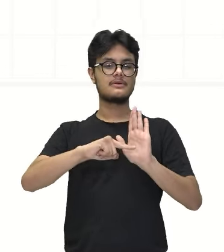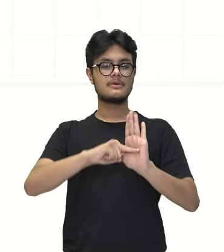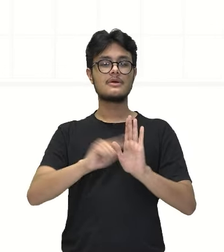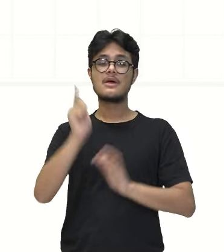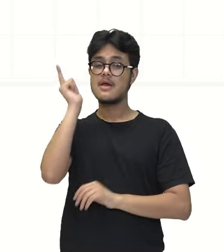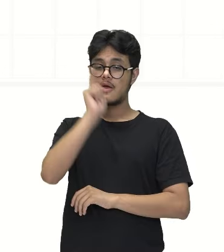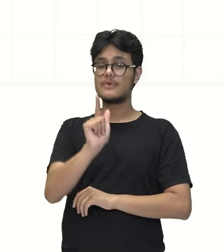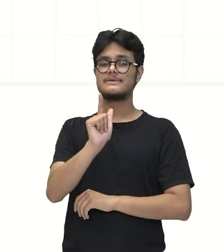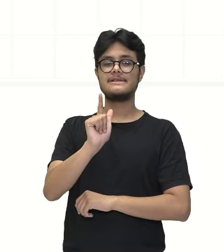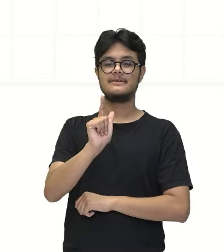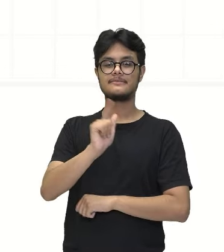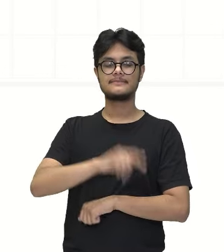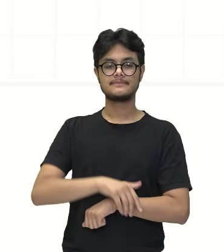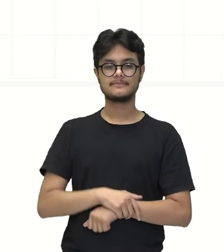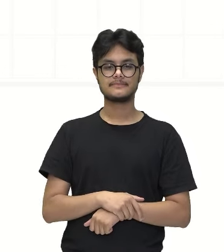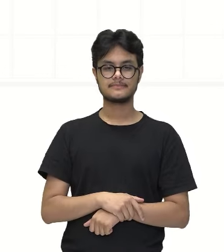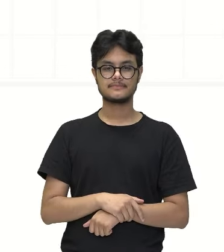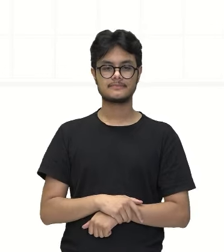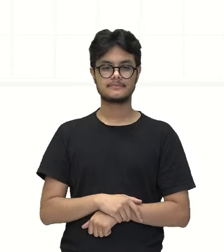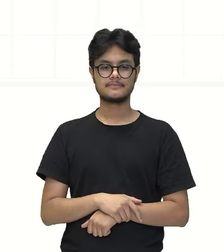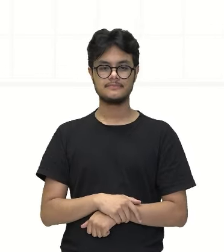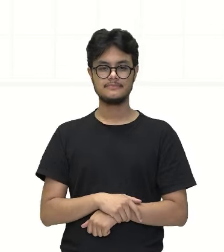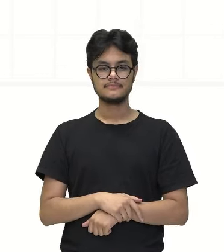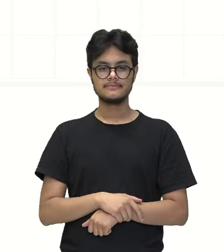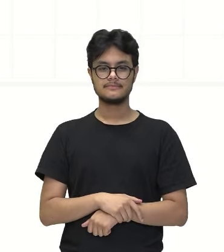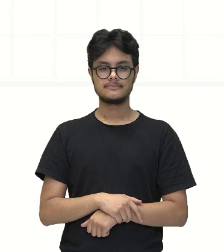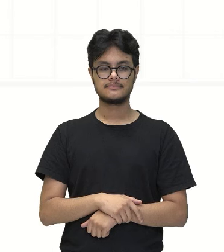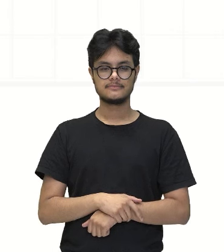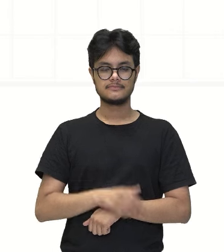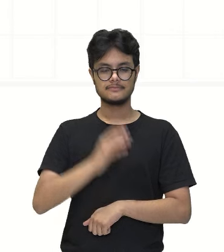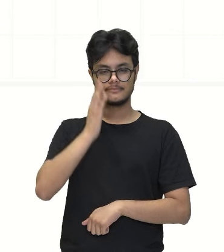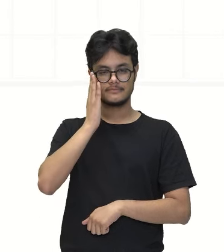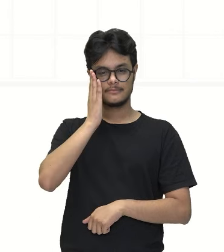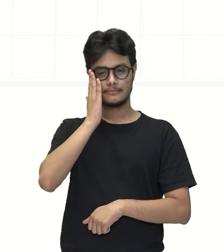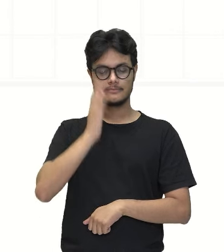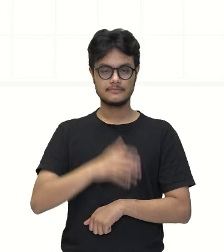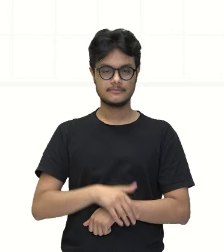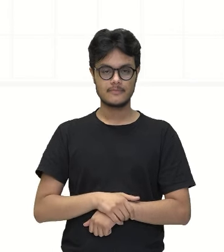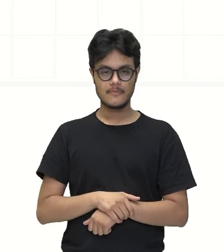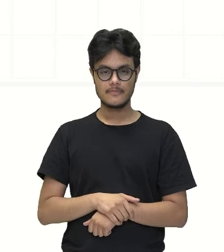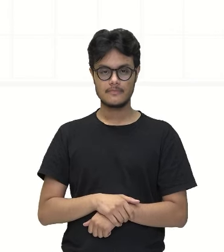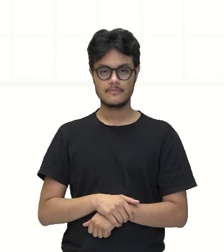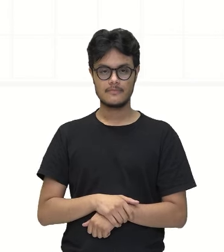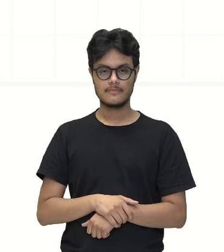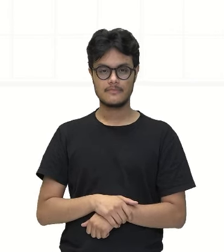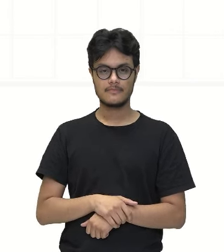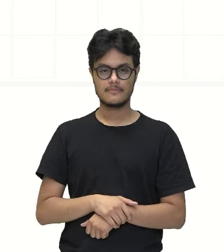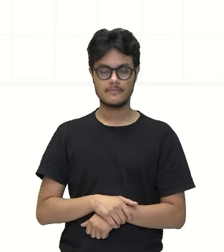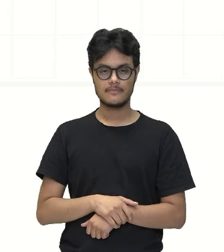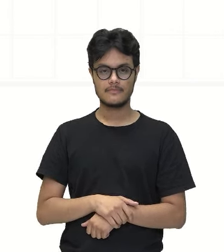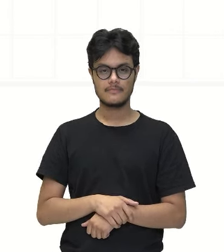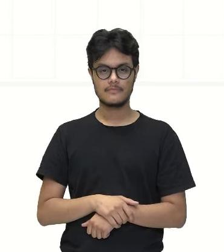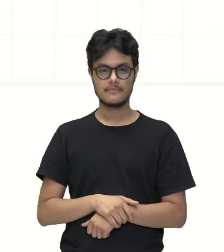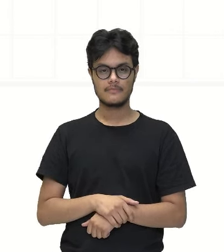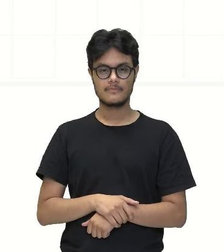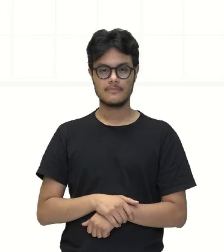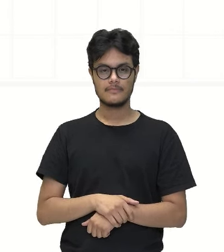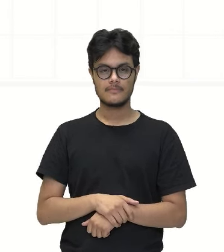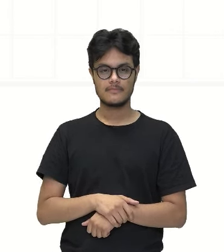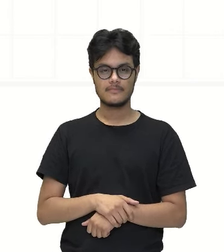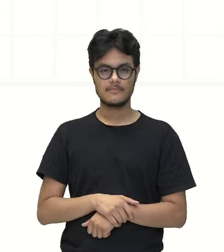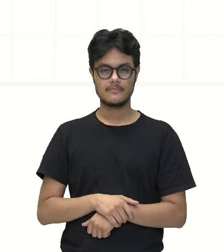outra relação aqui, mas é uma relação que a gente consegue visualizar sem ter que aprender as fórmulas,